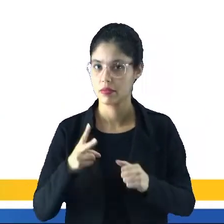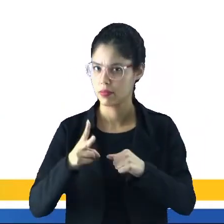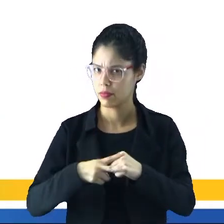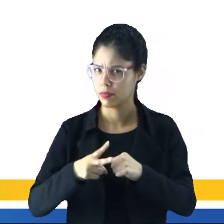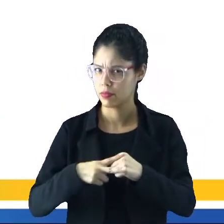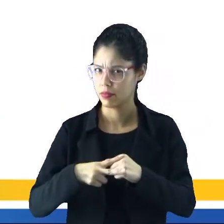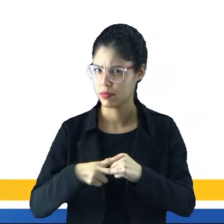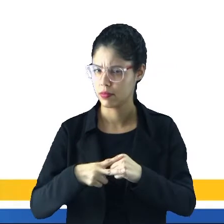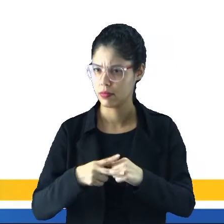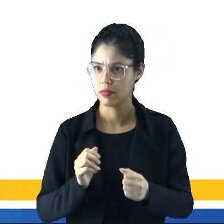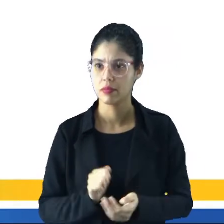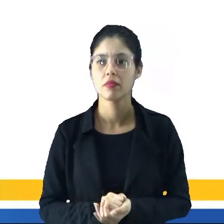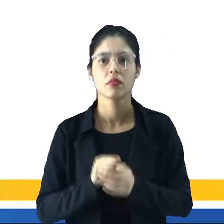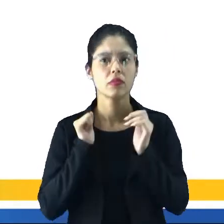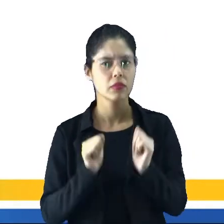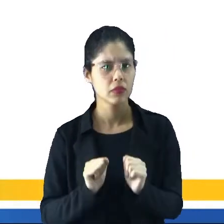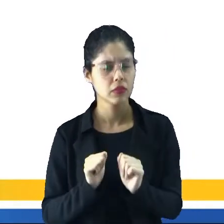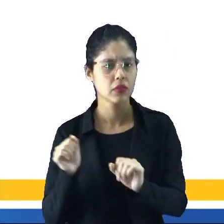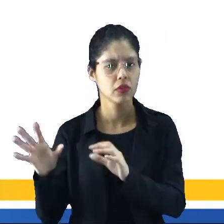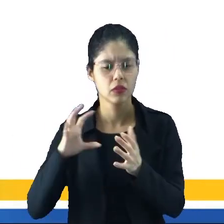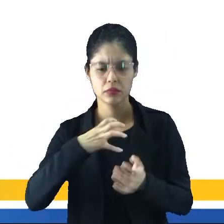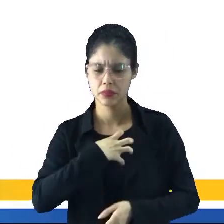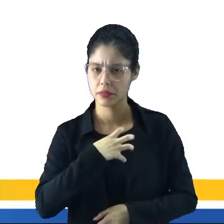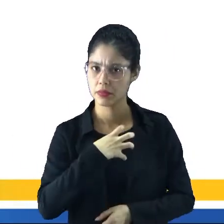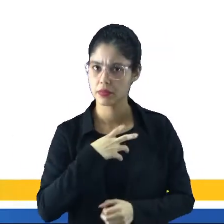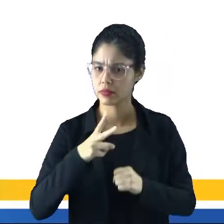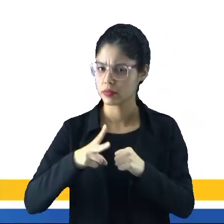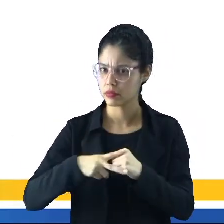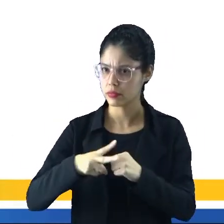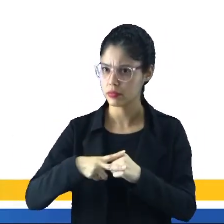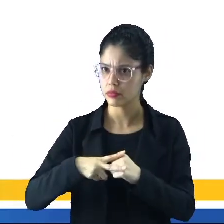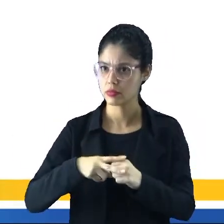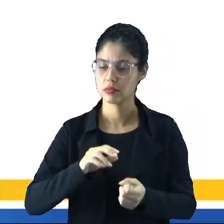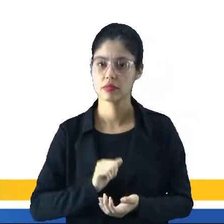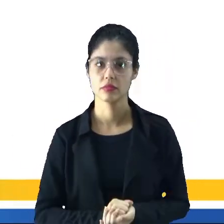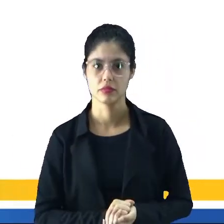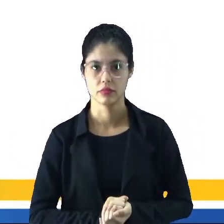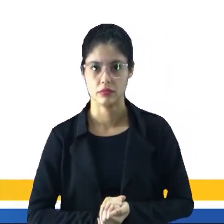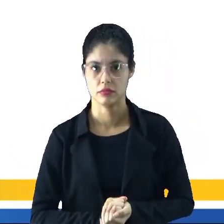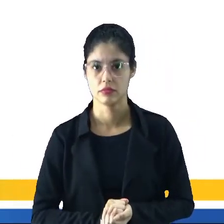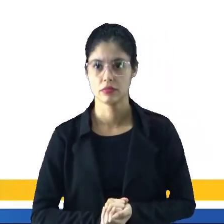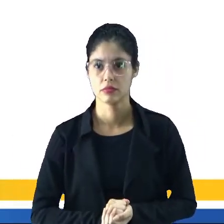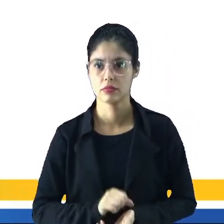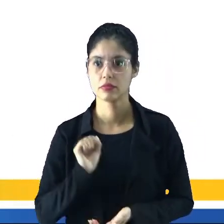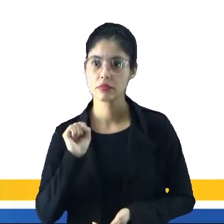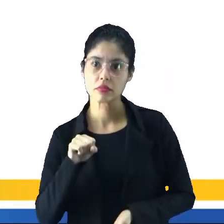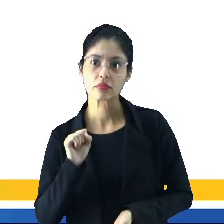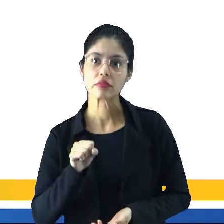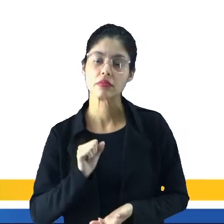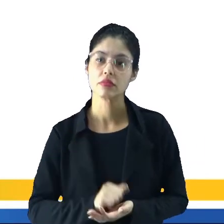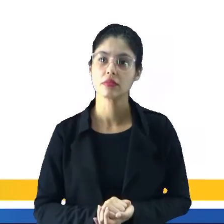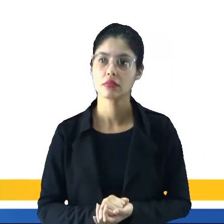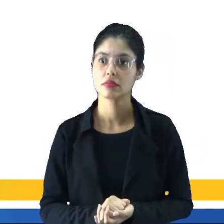um verbo? Também pode ter o sentido de um verbo? Sim.